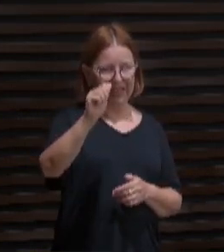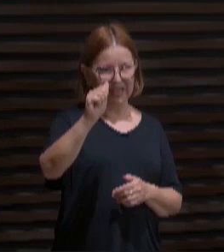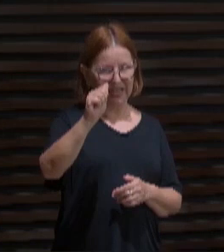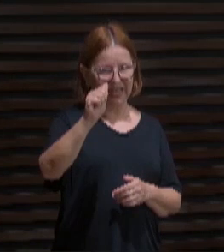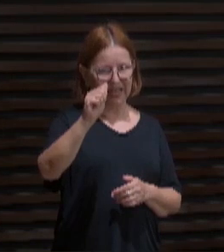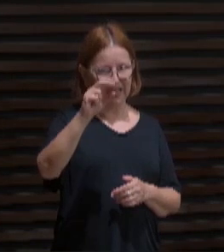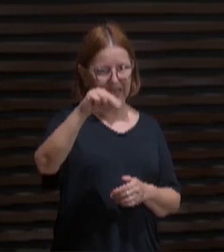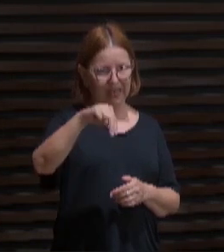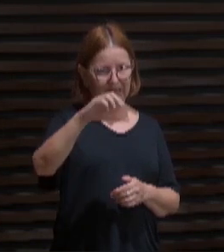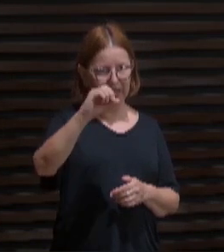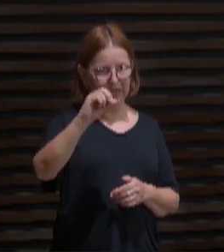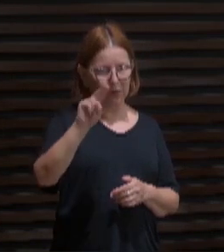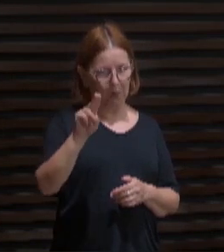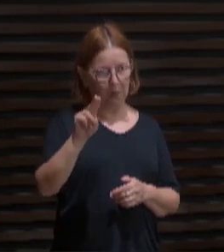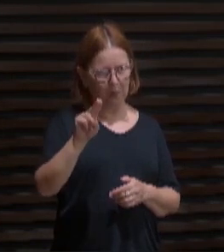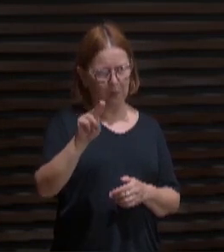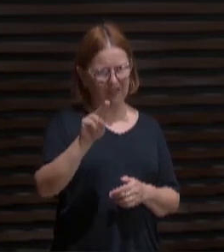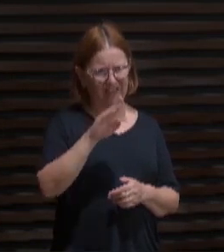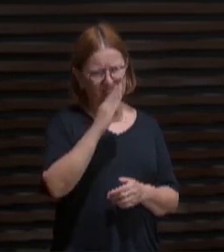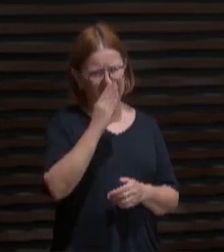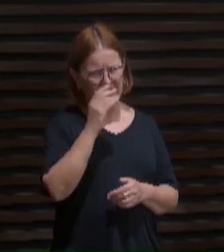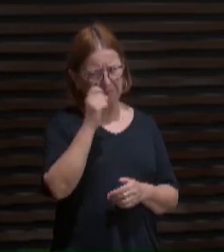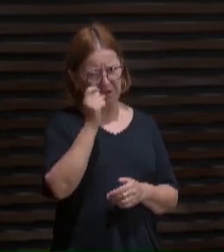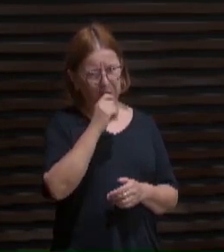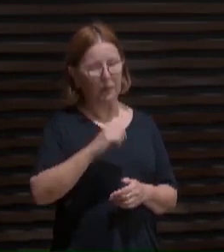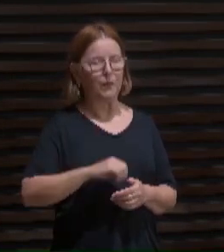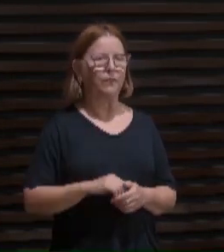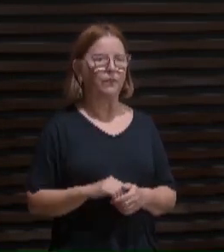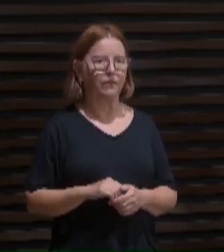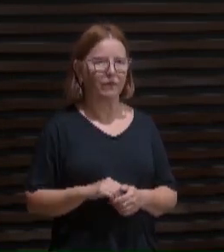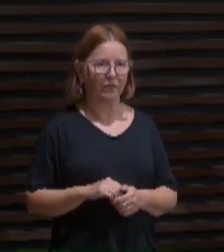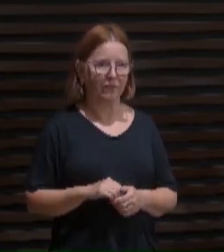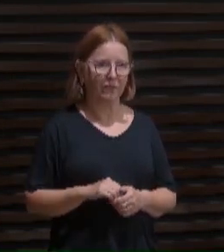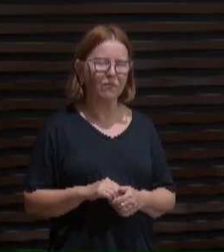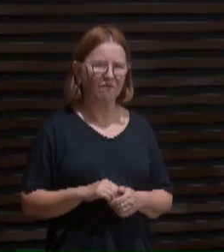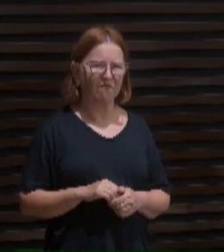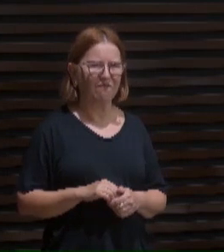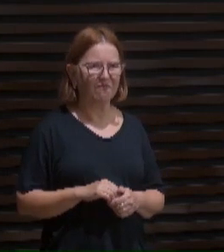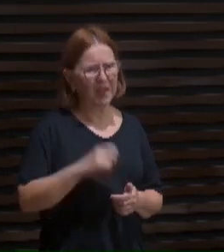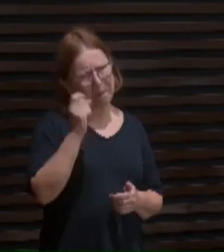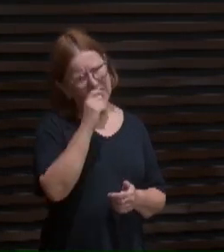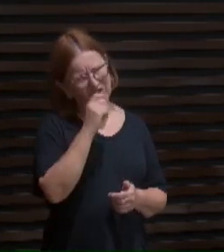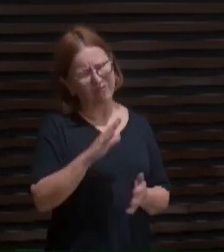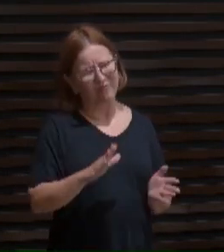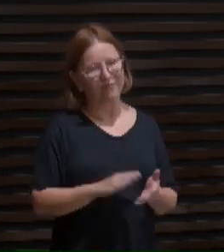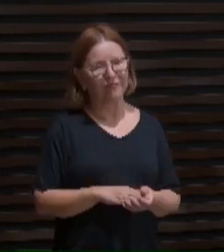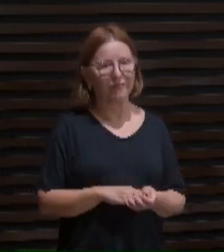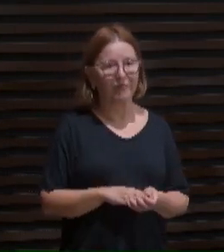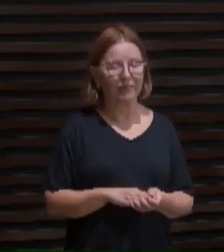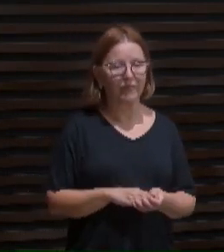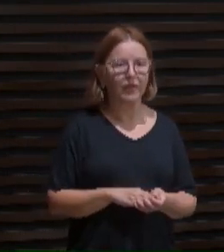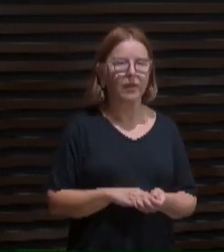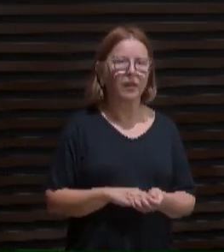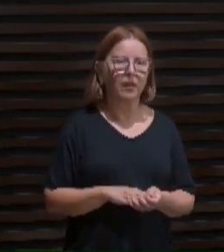Senhor, disse o Senhor Deus à mulher, que é isto que fizeste? Respondeu a mulher,